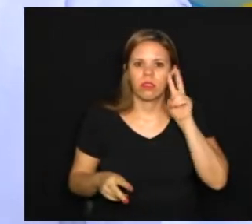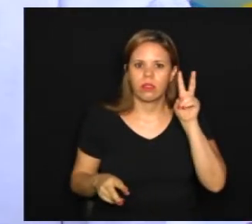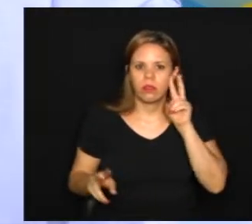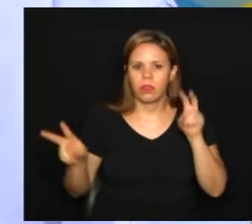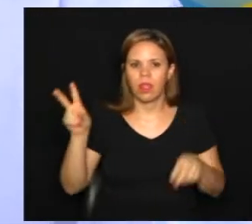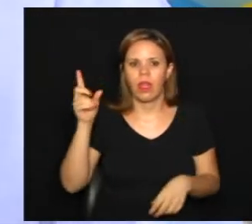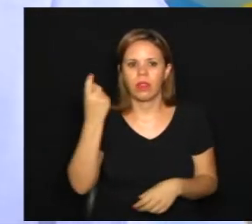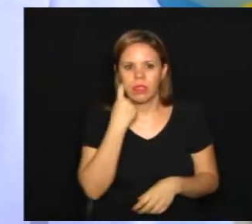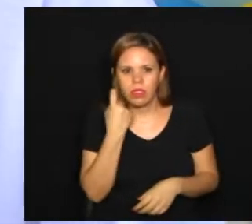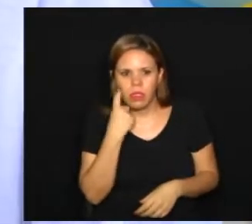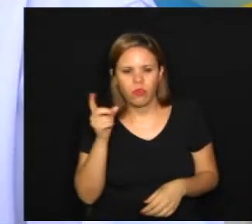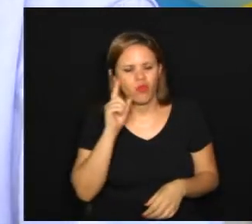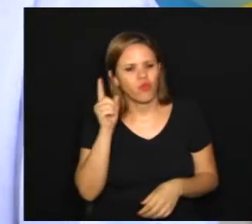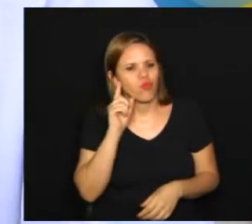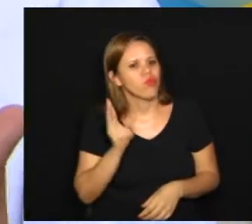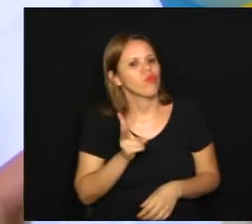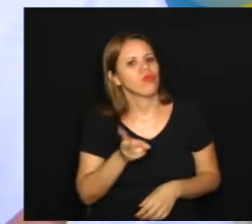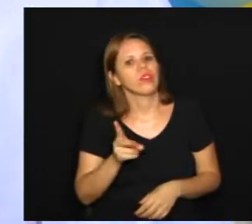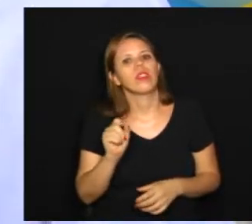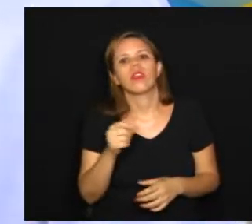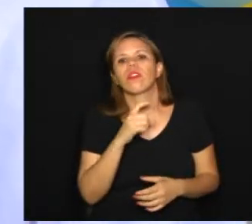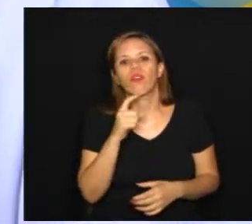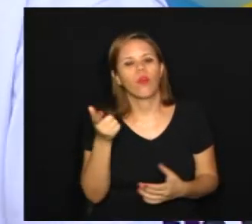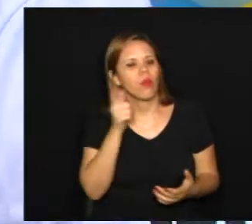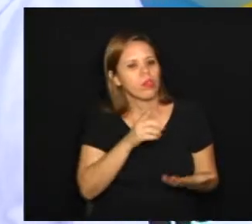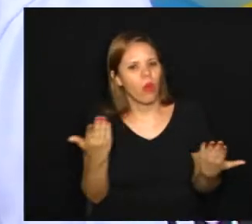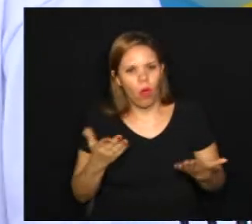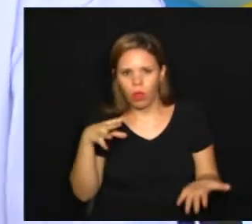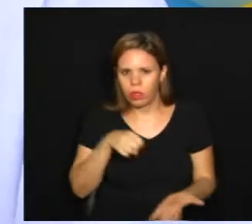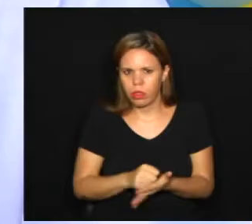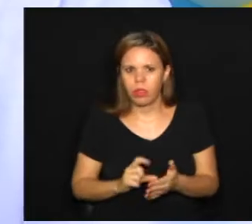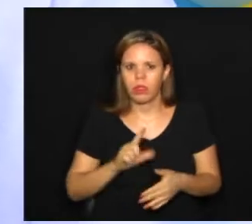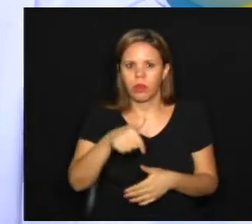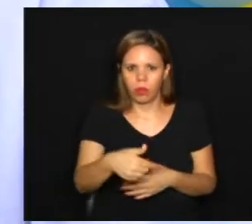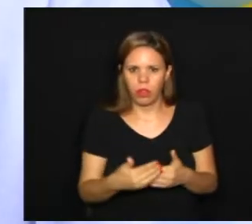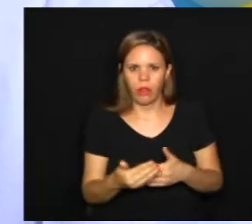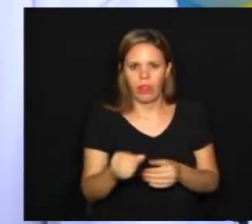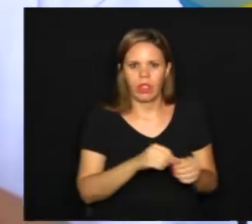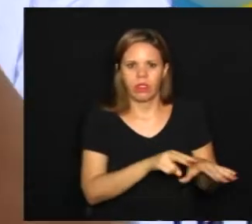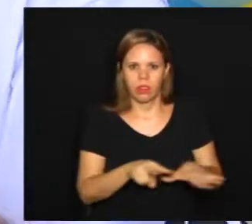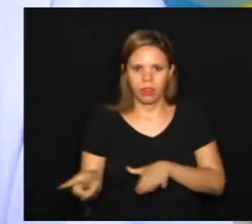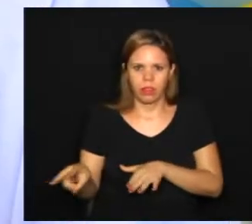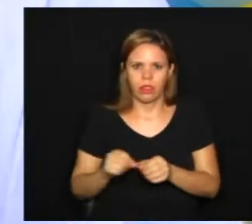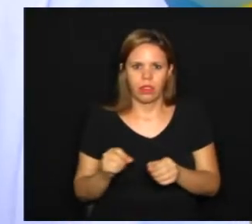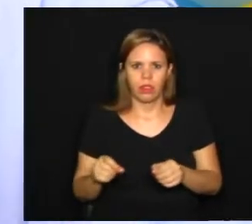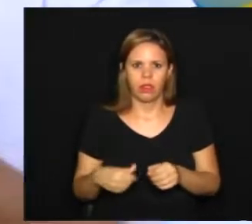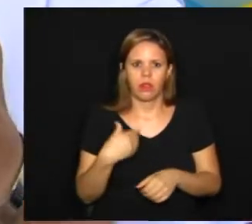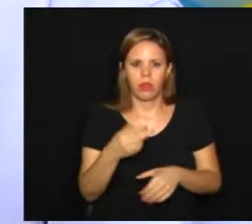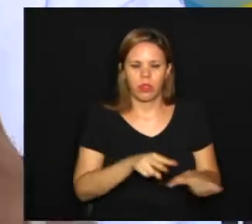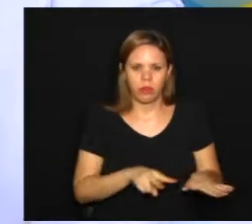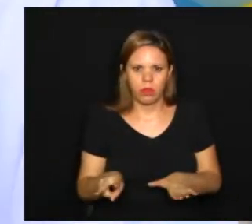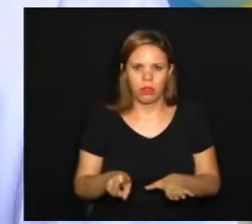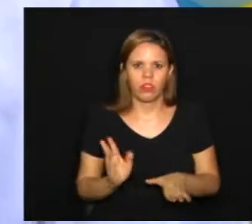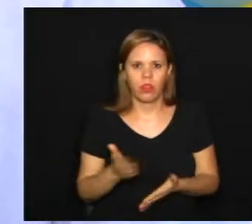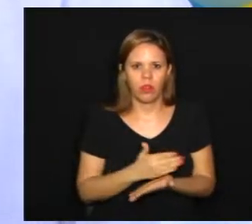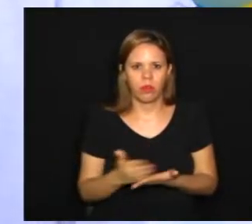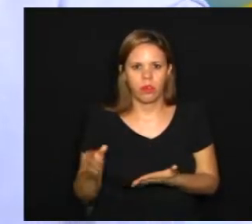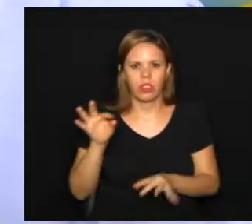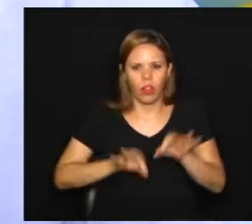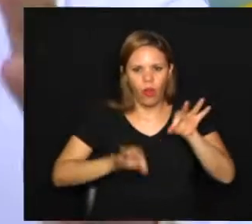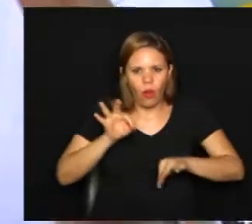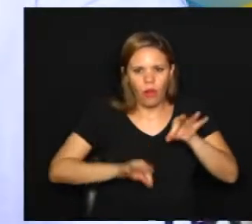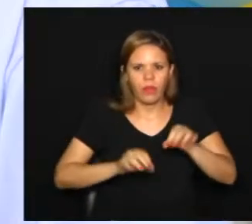sexta, todos os dias. Então, quem não conseguiu hoje pode vir. Faz no meio da semana e na próxima semana já começa as oficinas